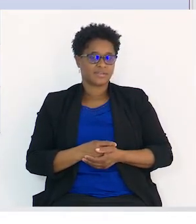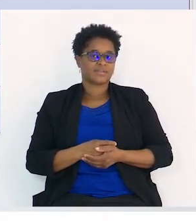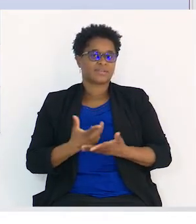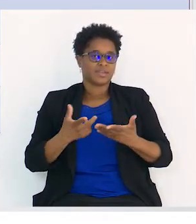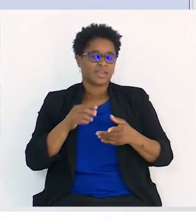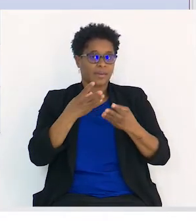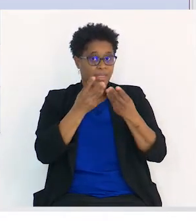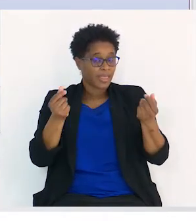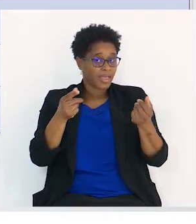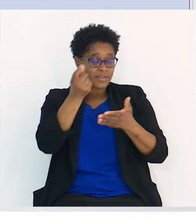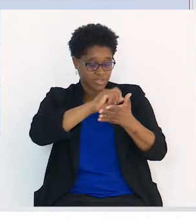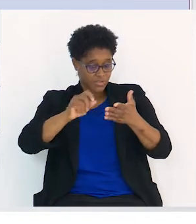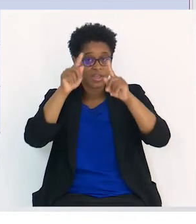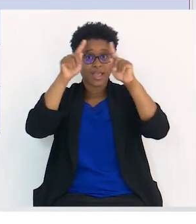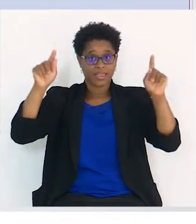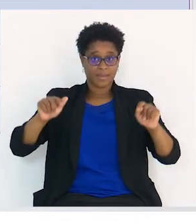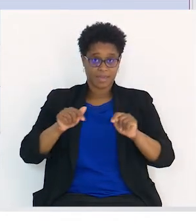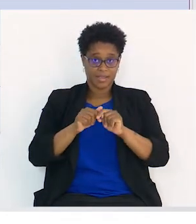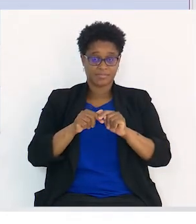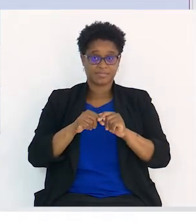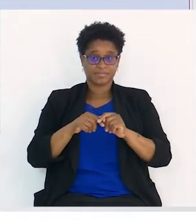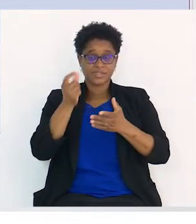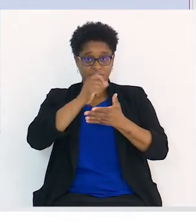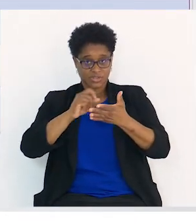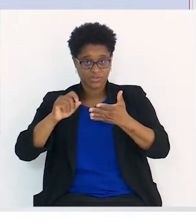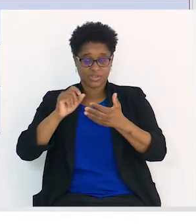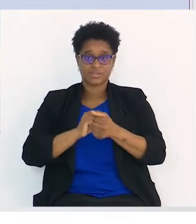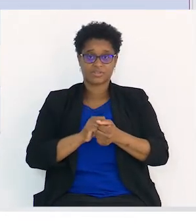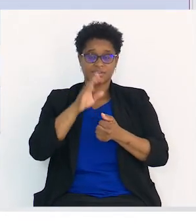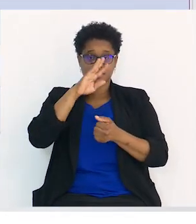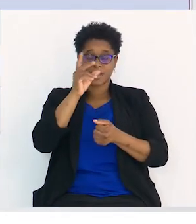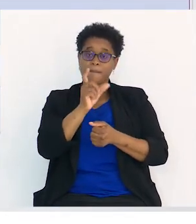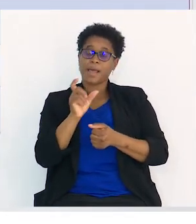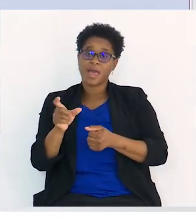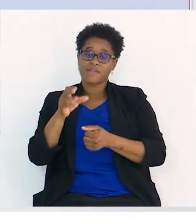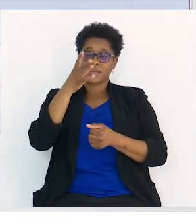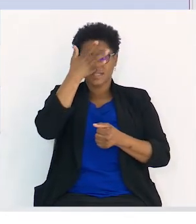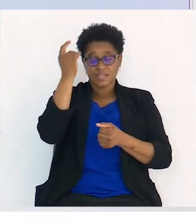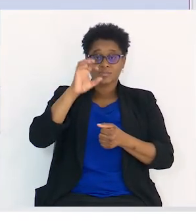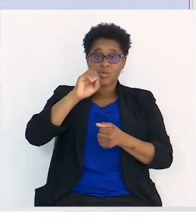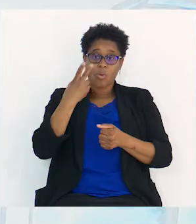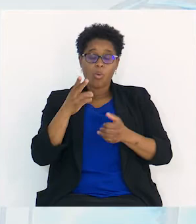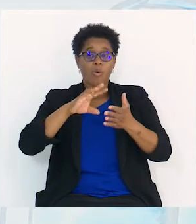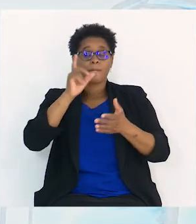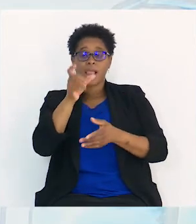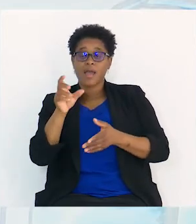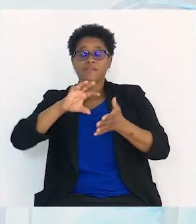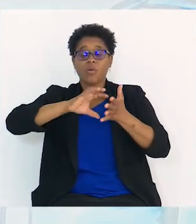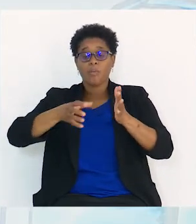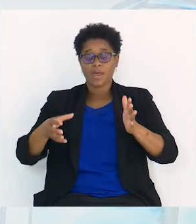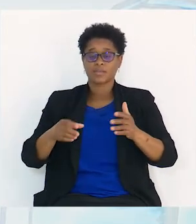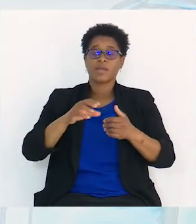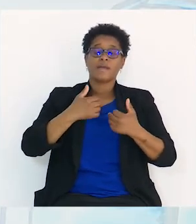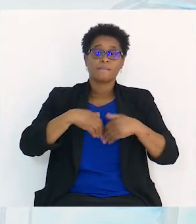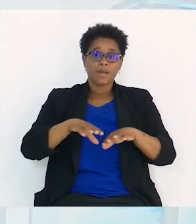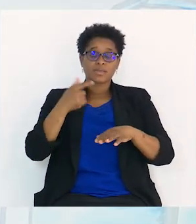preencher a tabela colocando se a palavra é simples ou se ela é complexa, mas ainda temos a